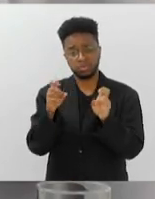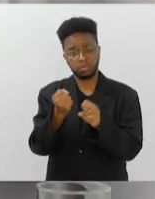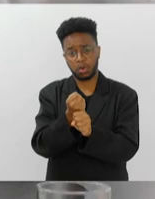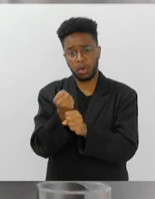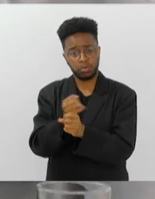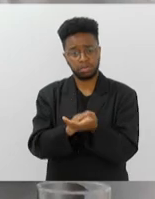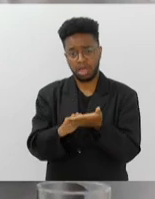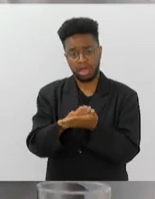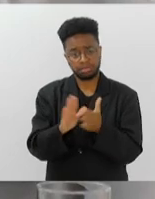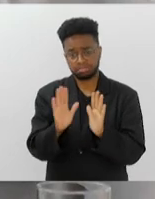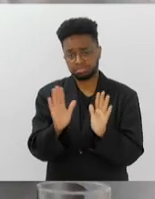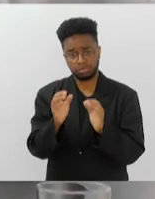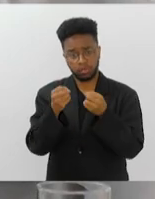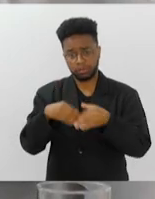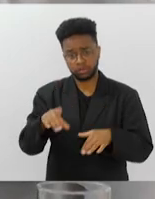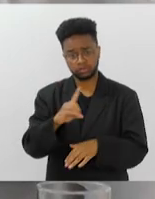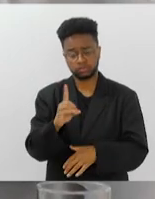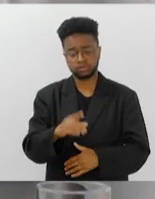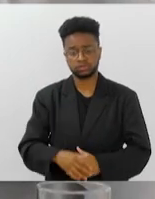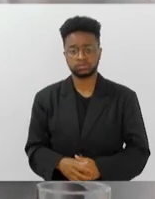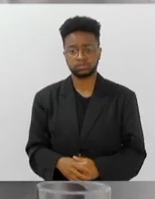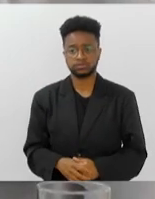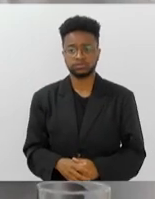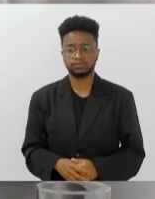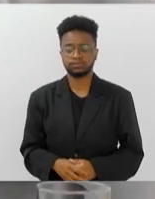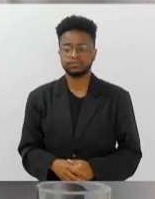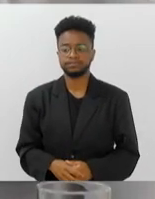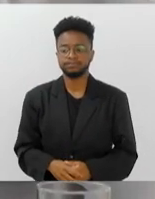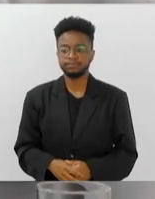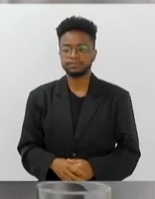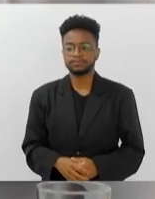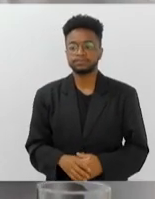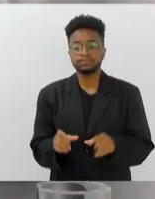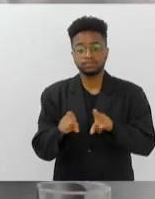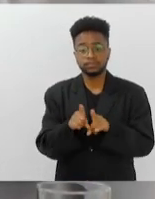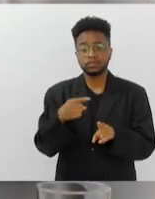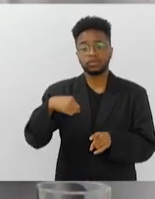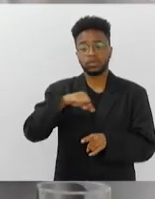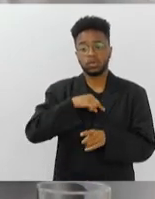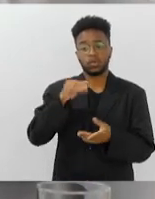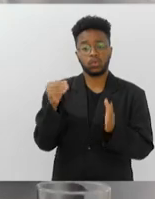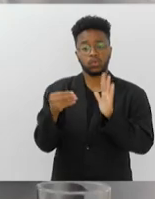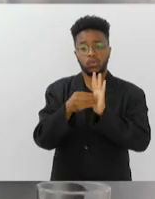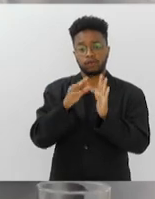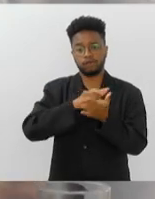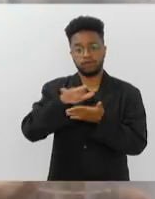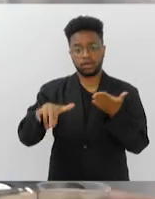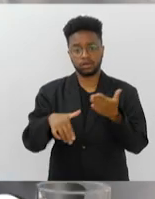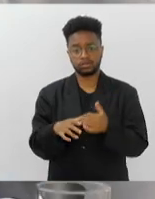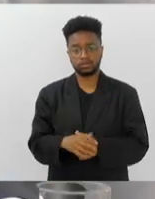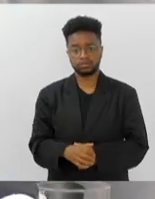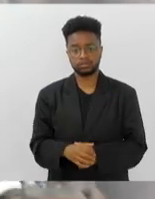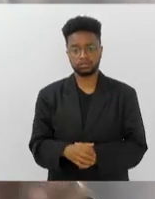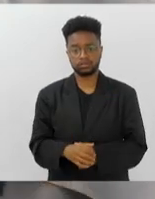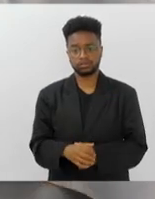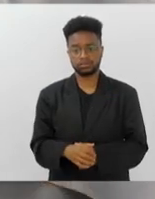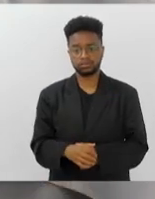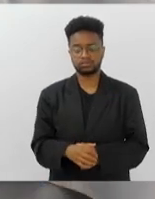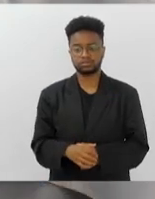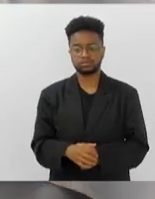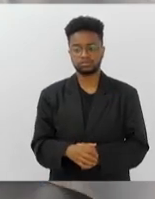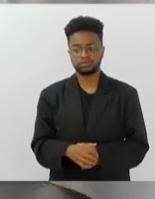nada. Presidente, inclusive, a gente tinha posto vários, que não implica em... Senhor